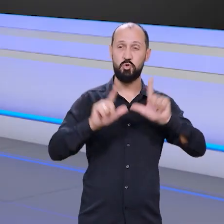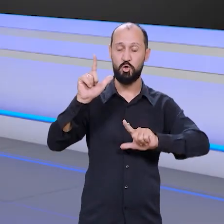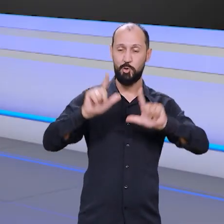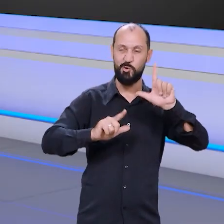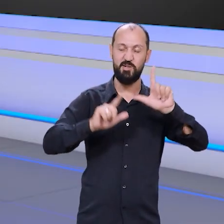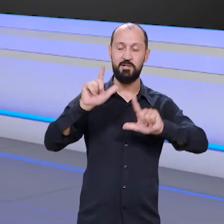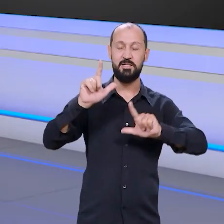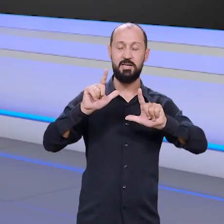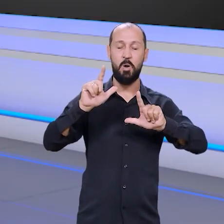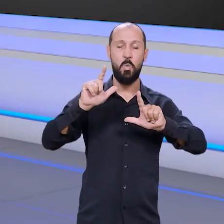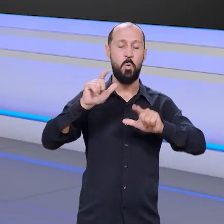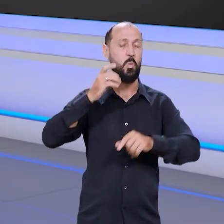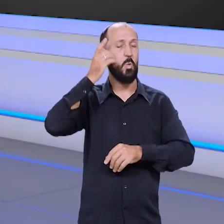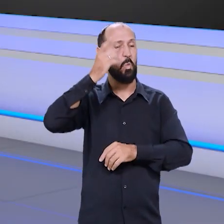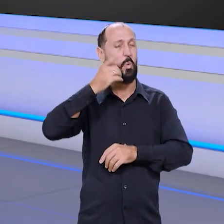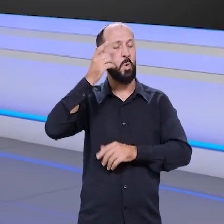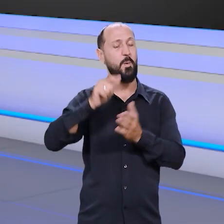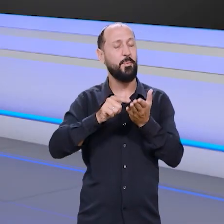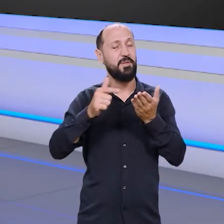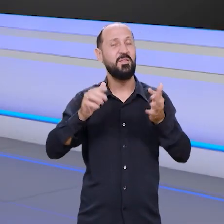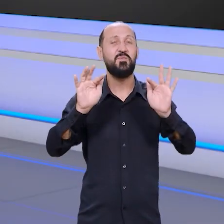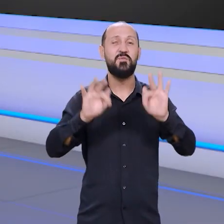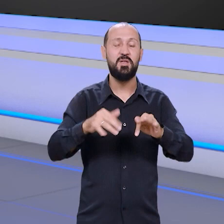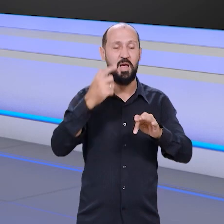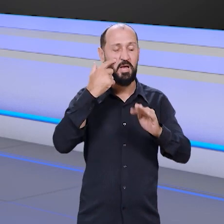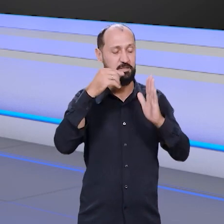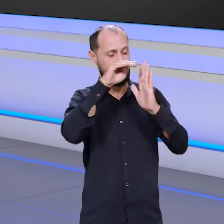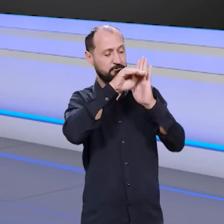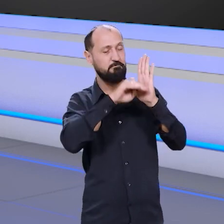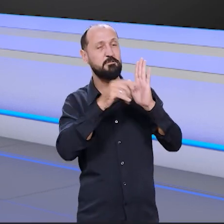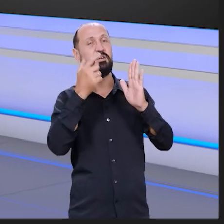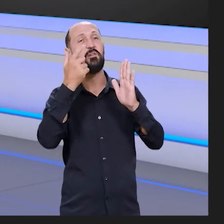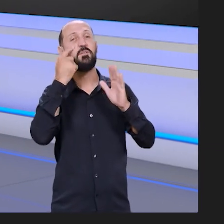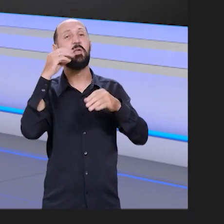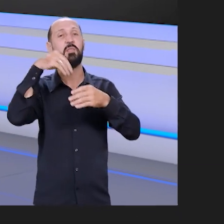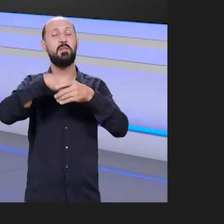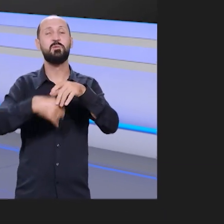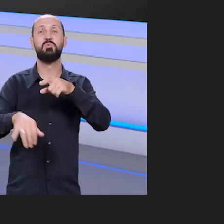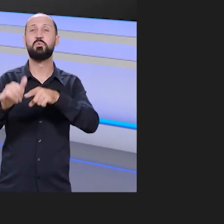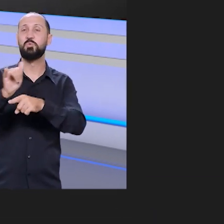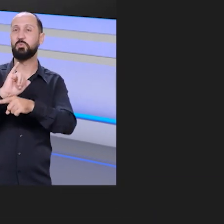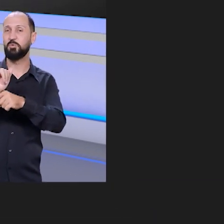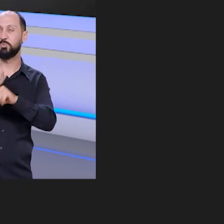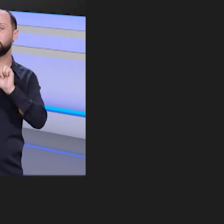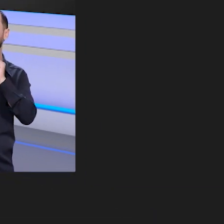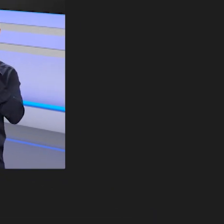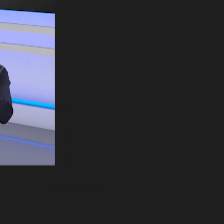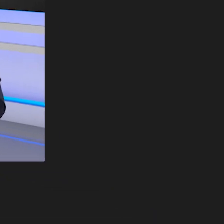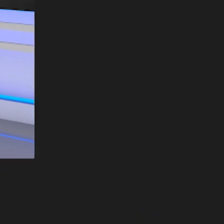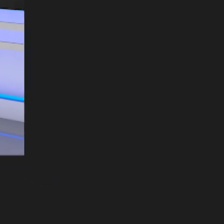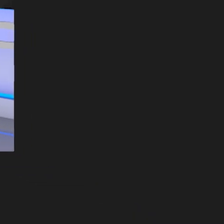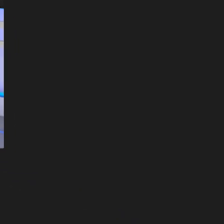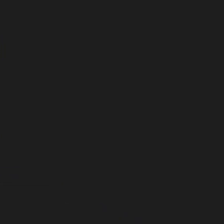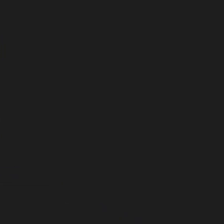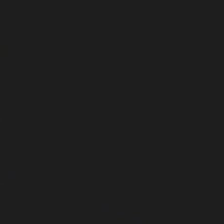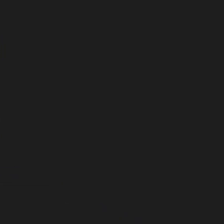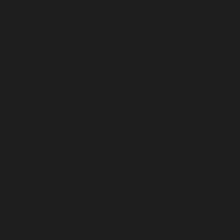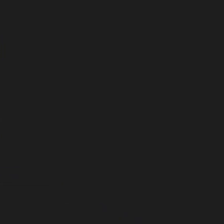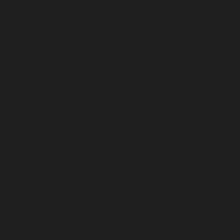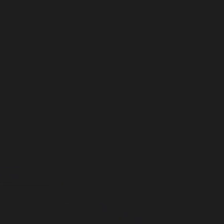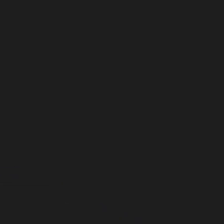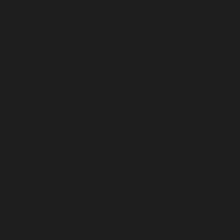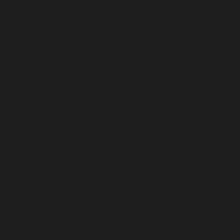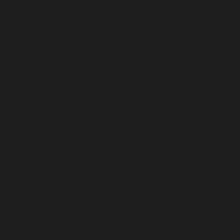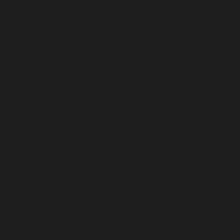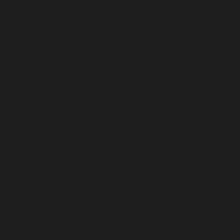O Jornal Parlamentar fica por aqui. Essas e outras reportagens você confere no YouTube da Casa de Leis. Basta